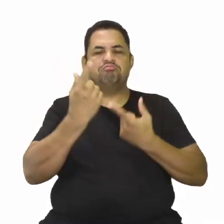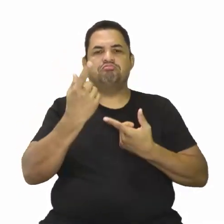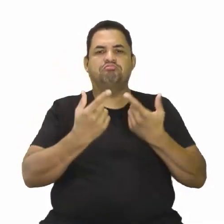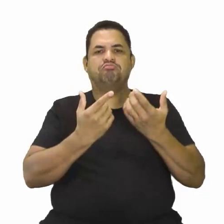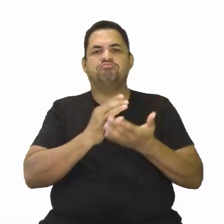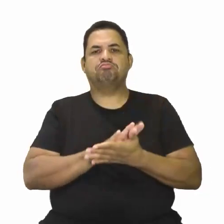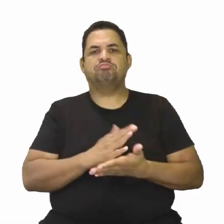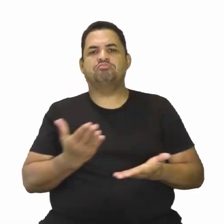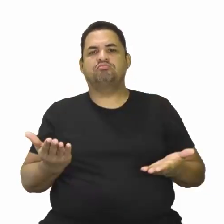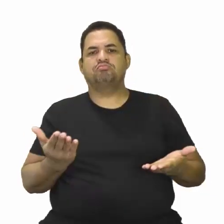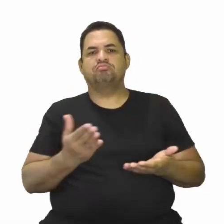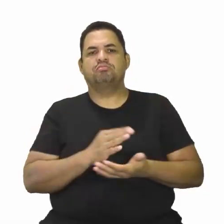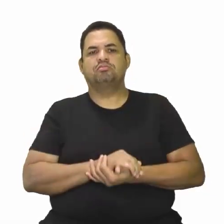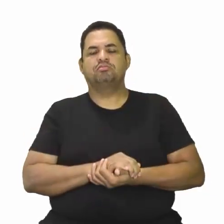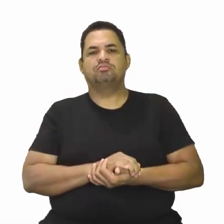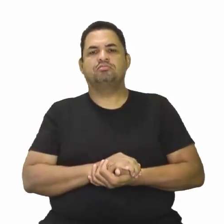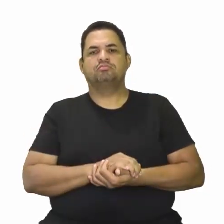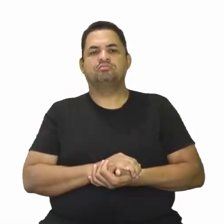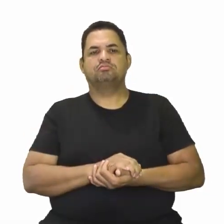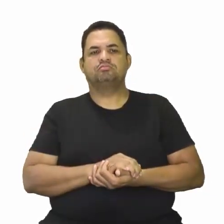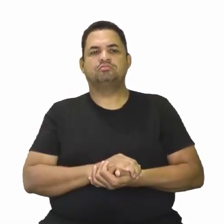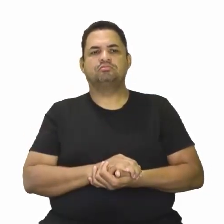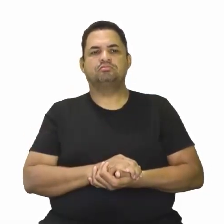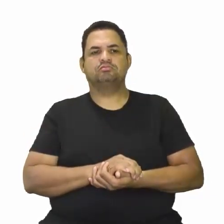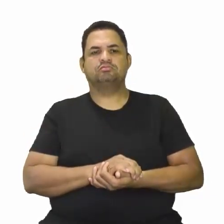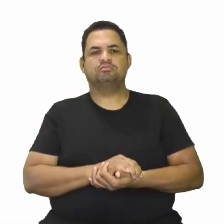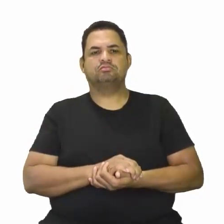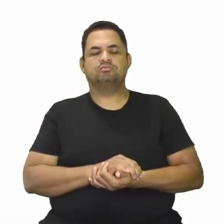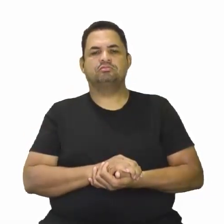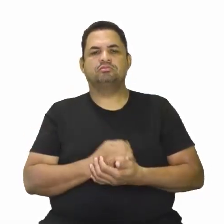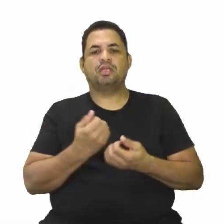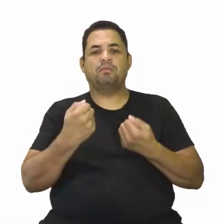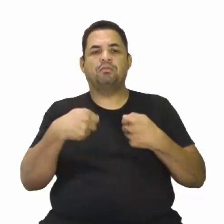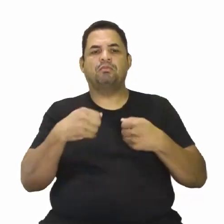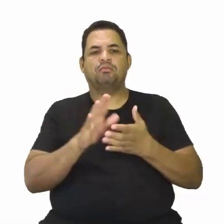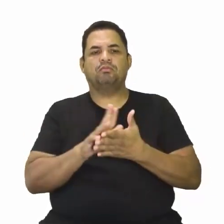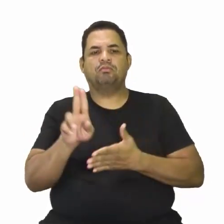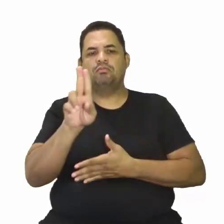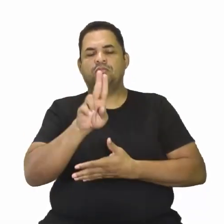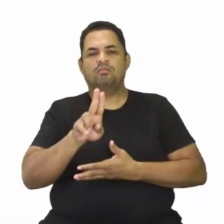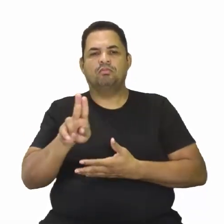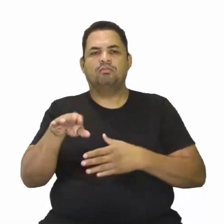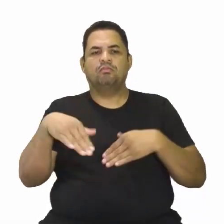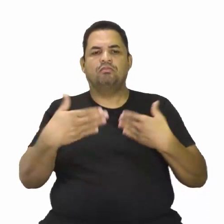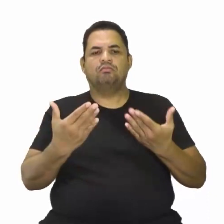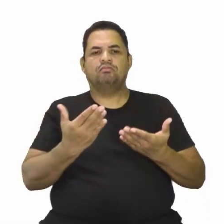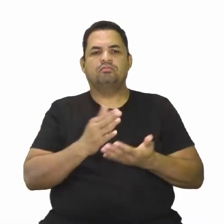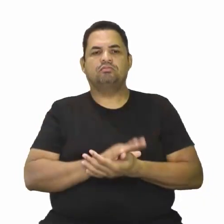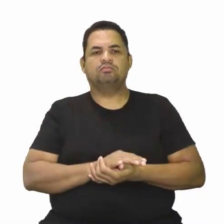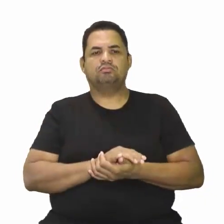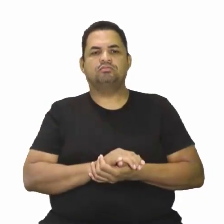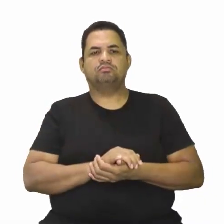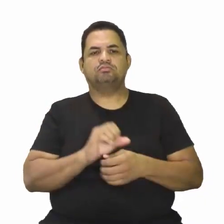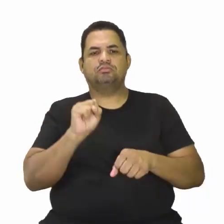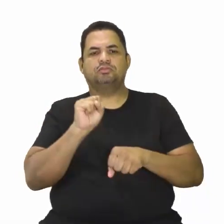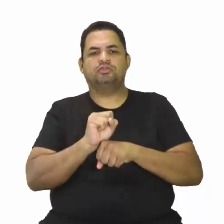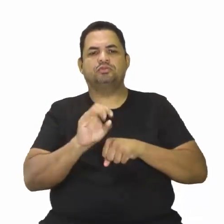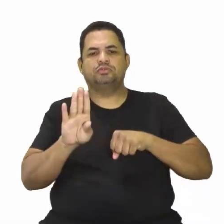de algum, ninguno, eles podem ser utilizados diante de